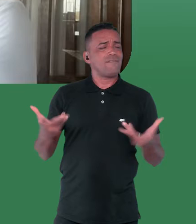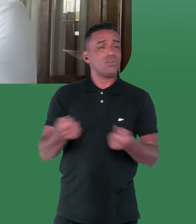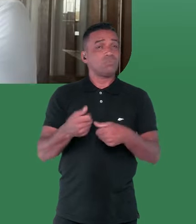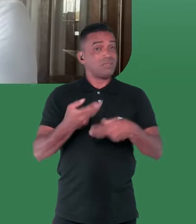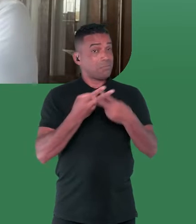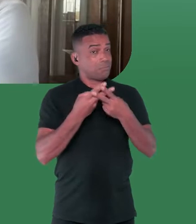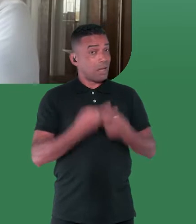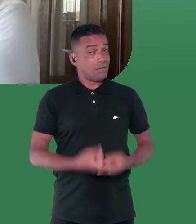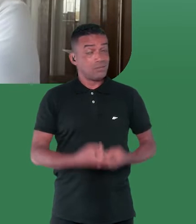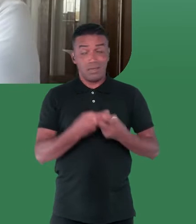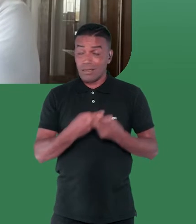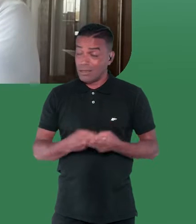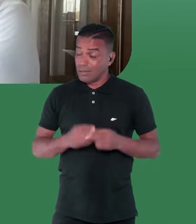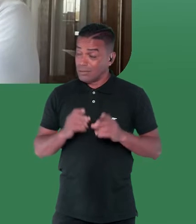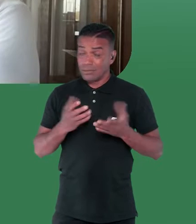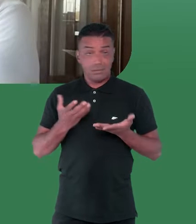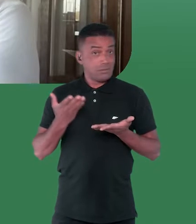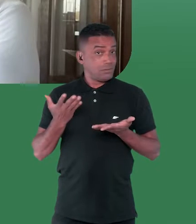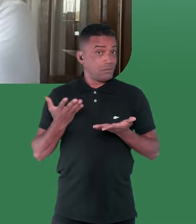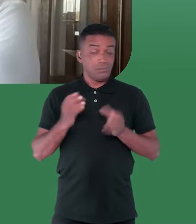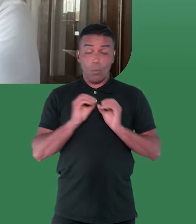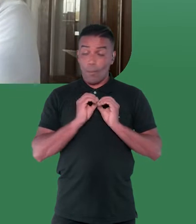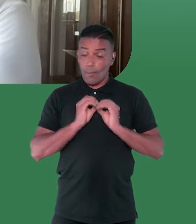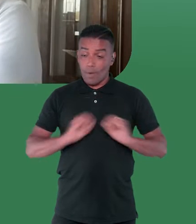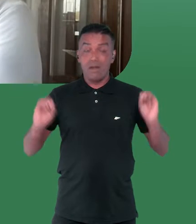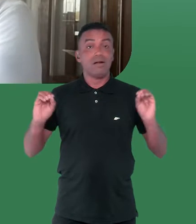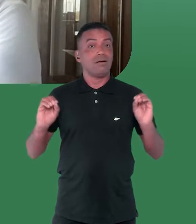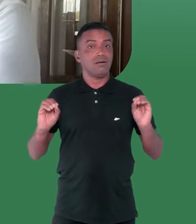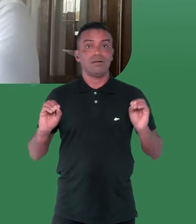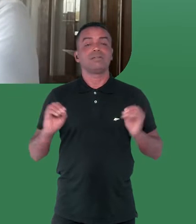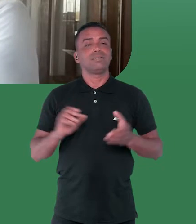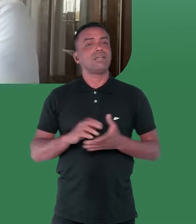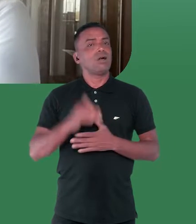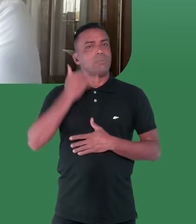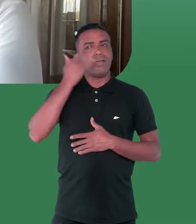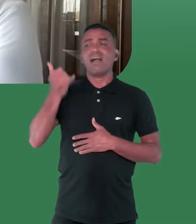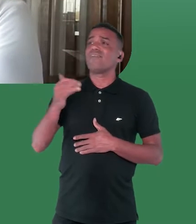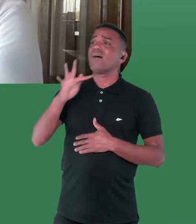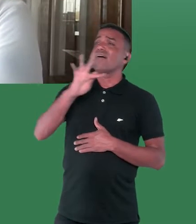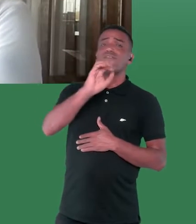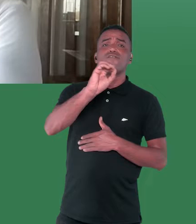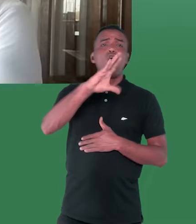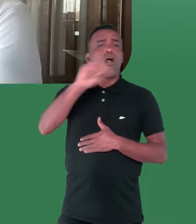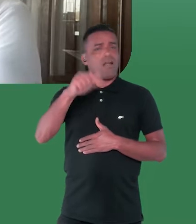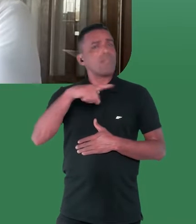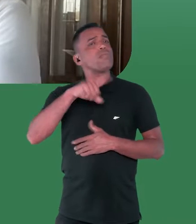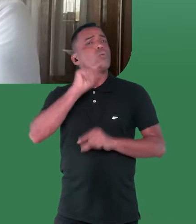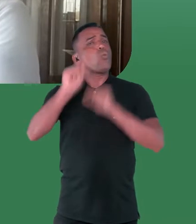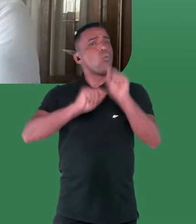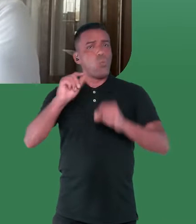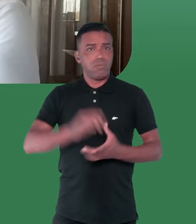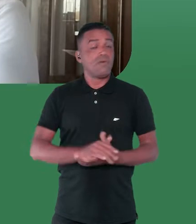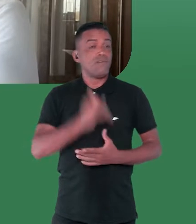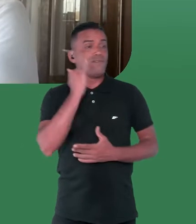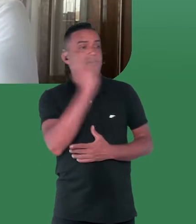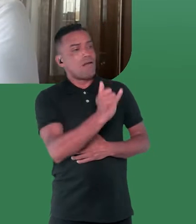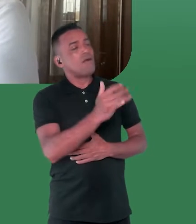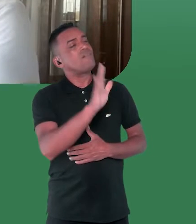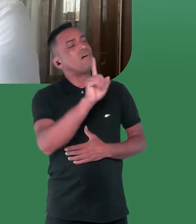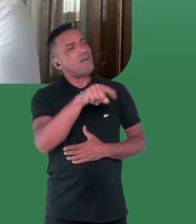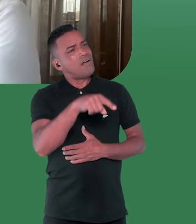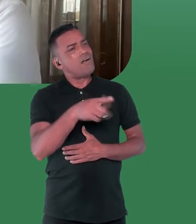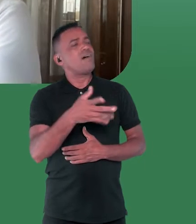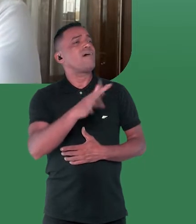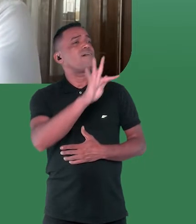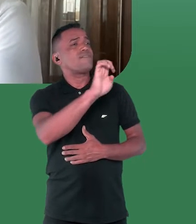dele era zero, a tolerância menos ainda. Então, eu ligava de manhã e falava assim: ô, Foca, o que tem aí? E eu falava assim: